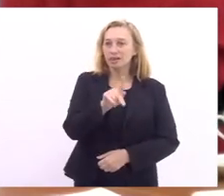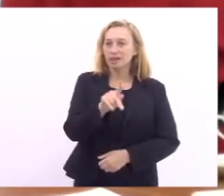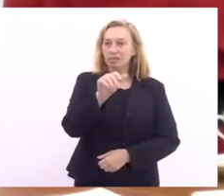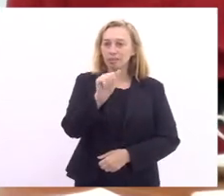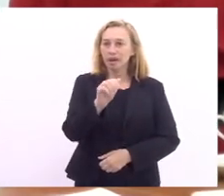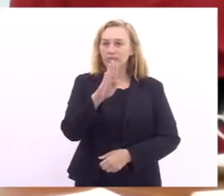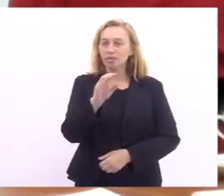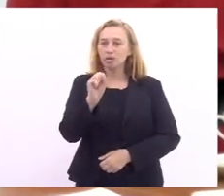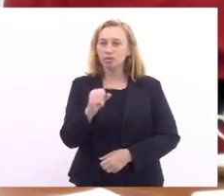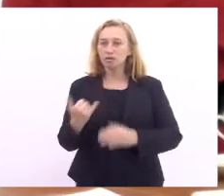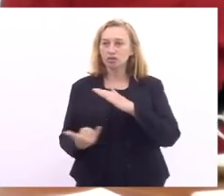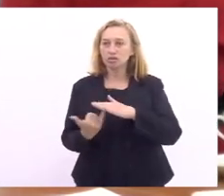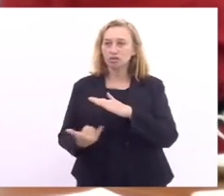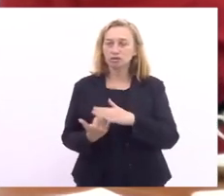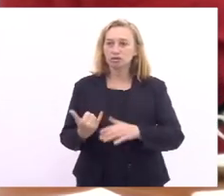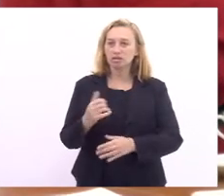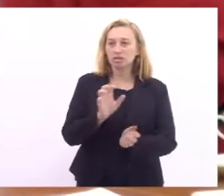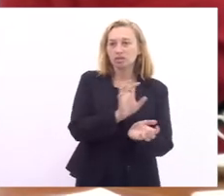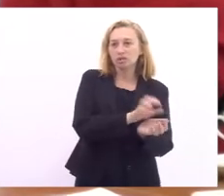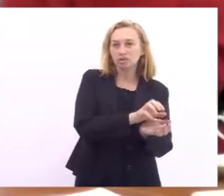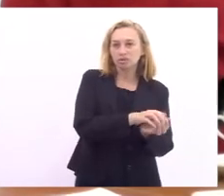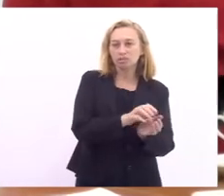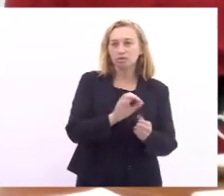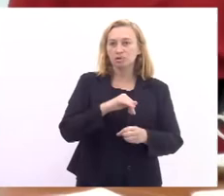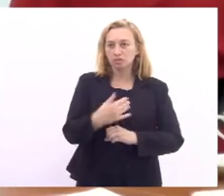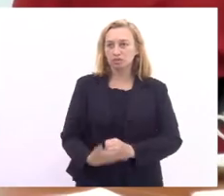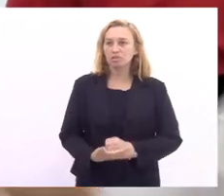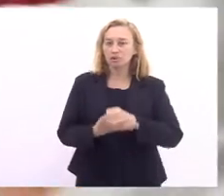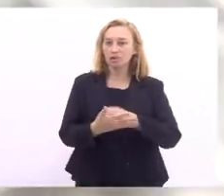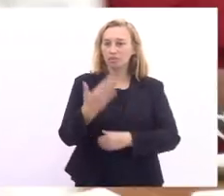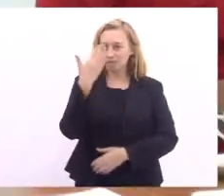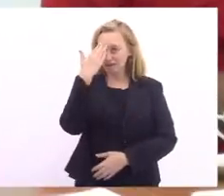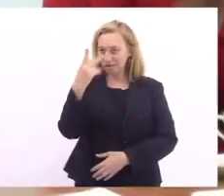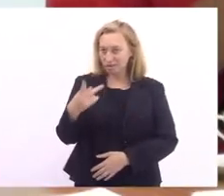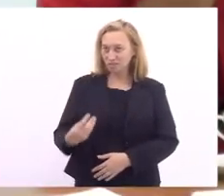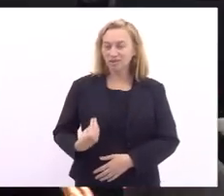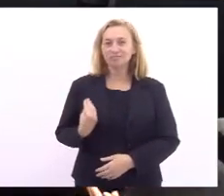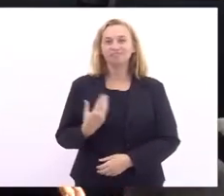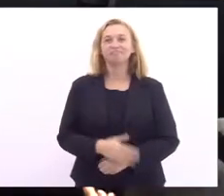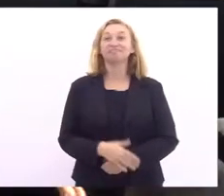ramoz do Instituto Santa Cruz sustentável Obrigado sua presença viu